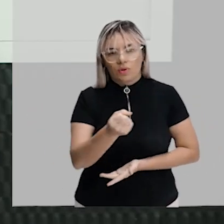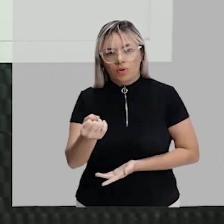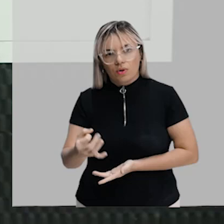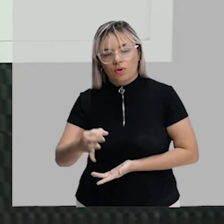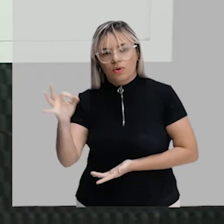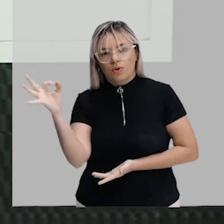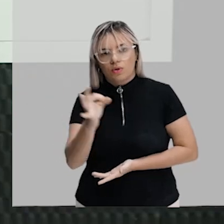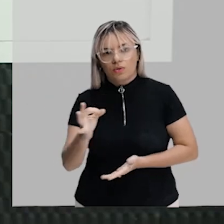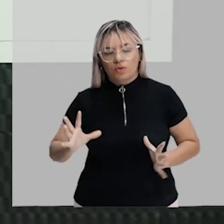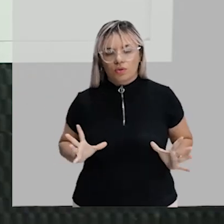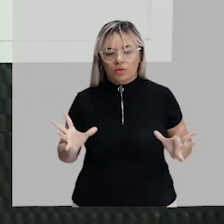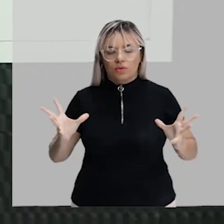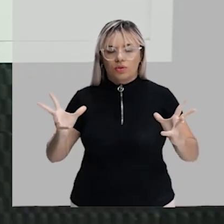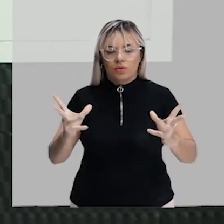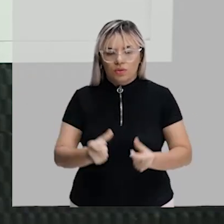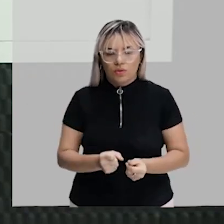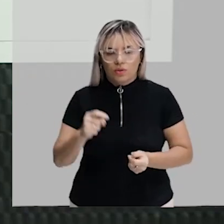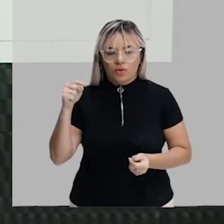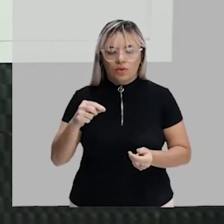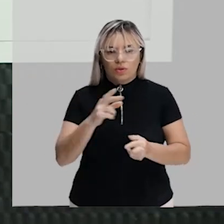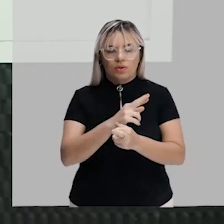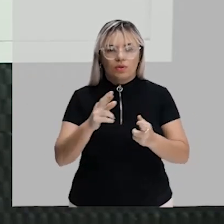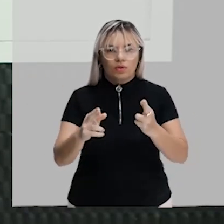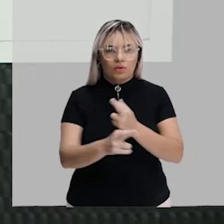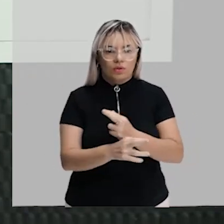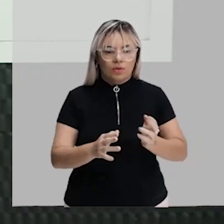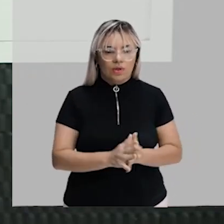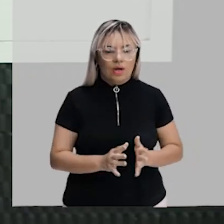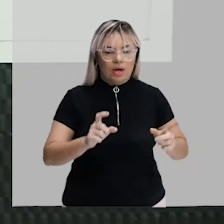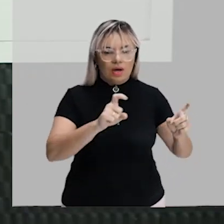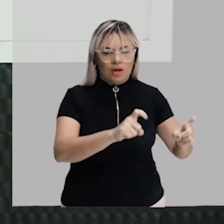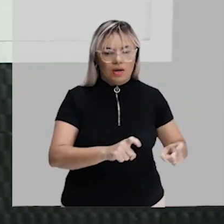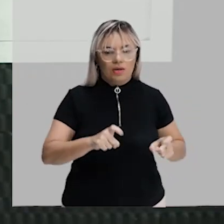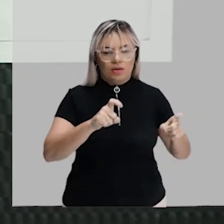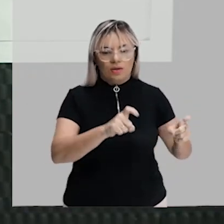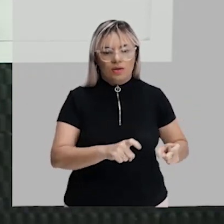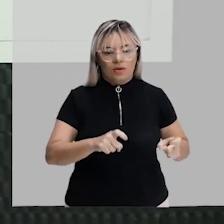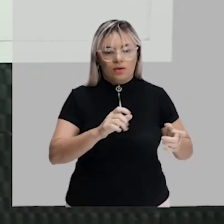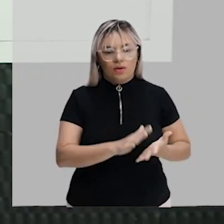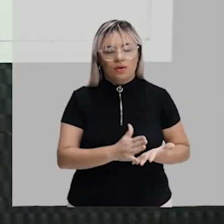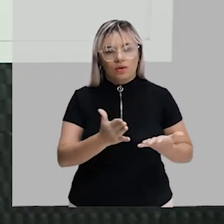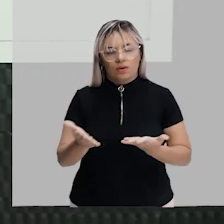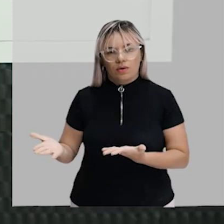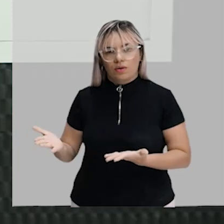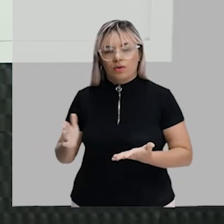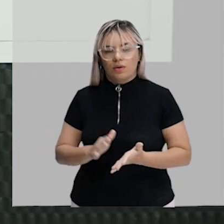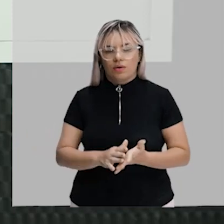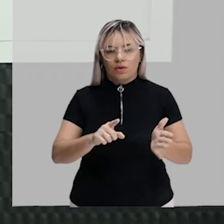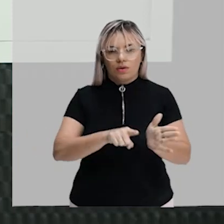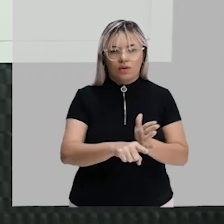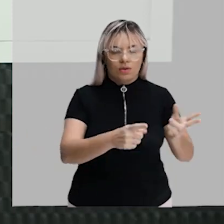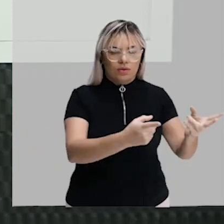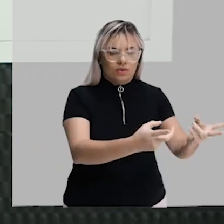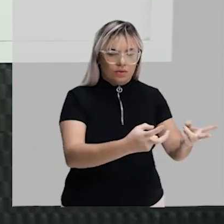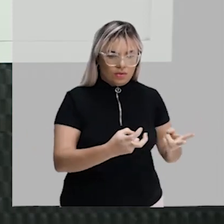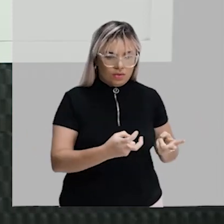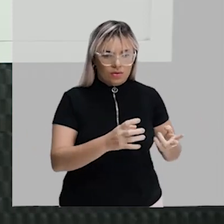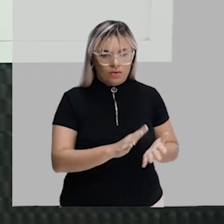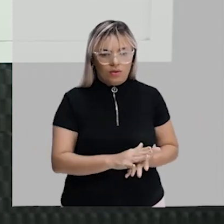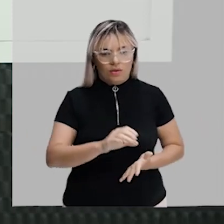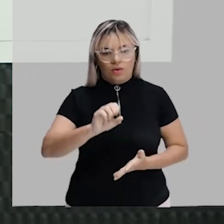desse total é destinado para a agricultura. Tá? Então, se você for na questão, você percebe que